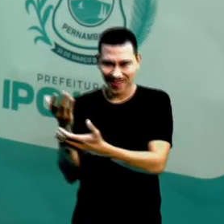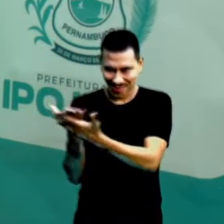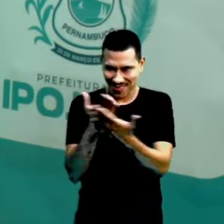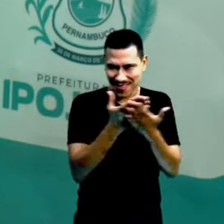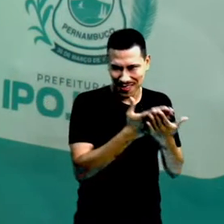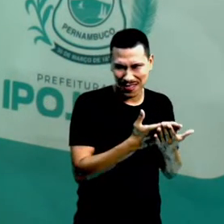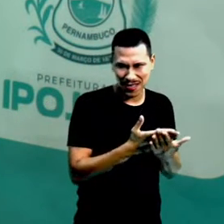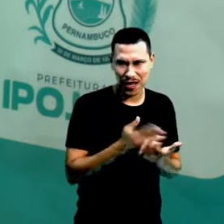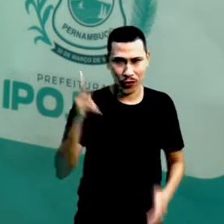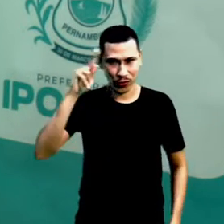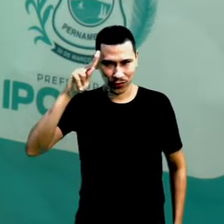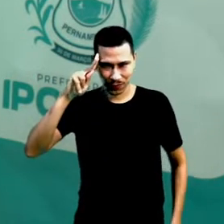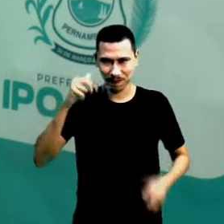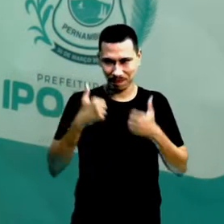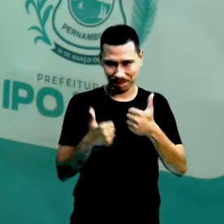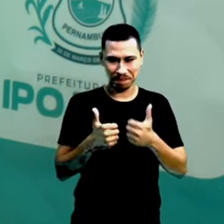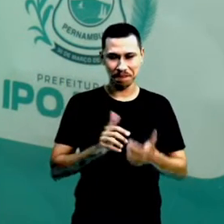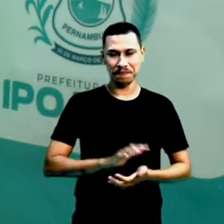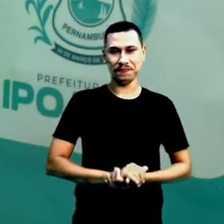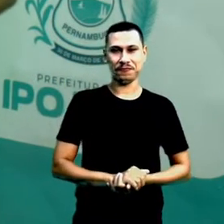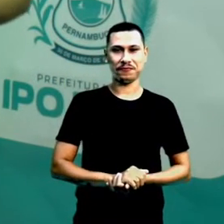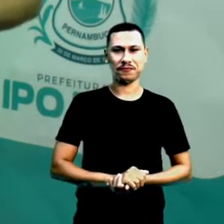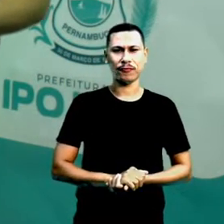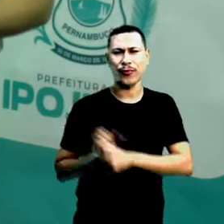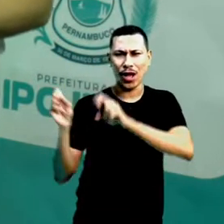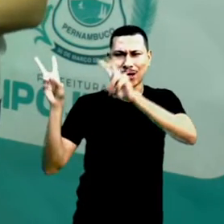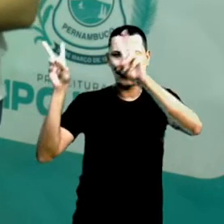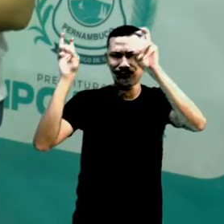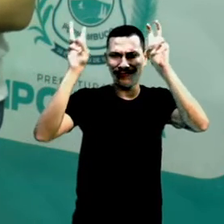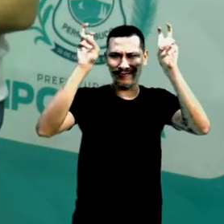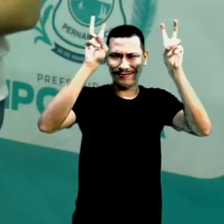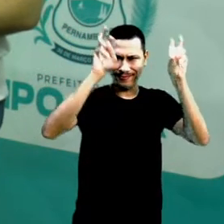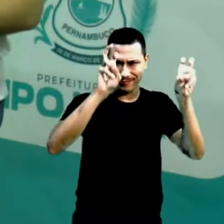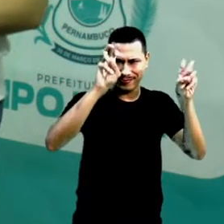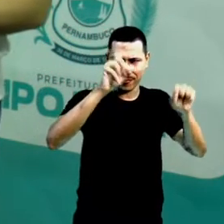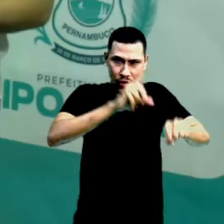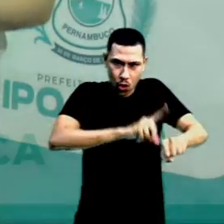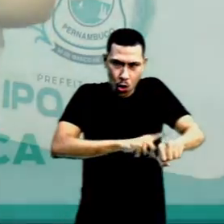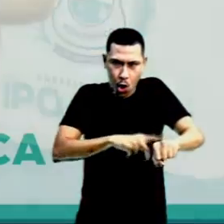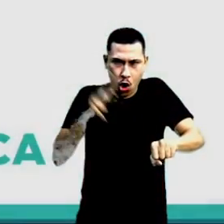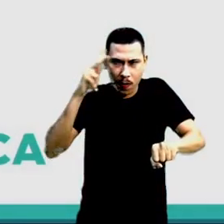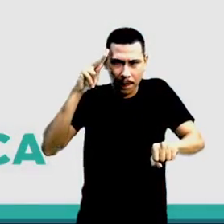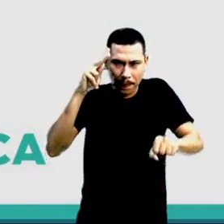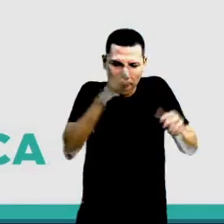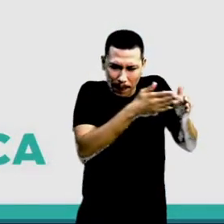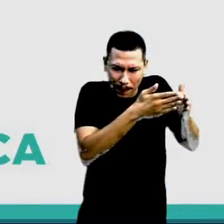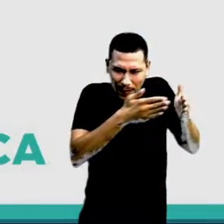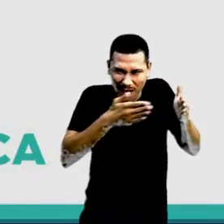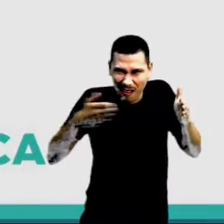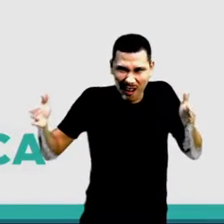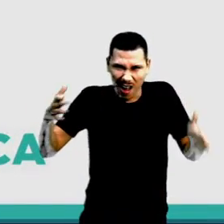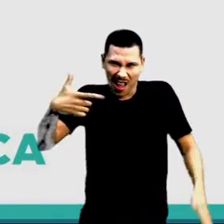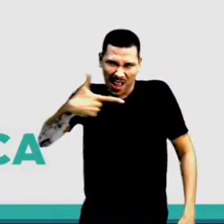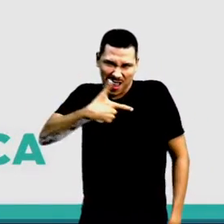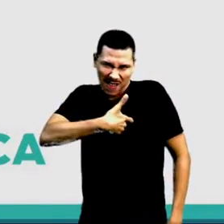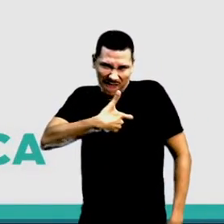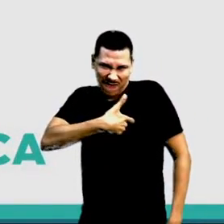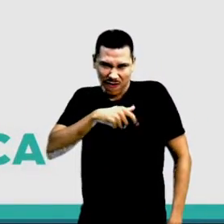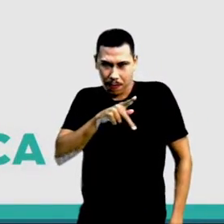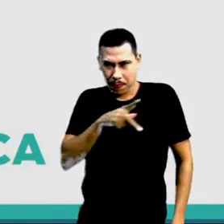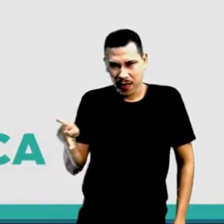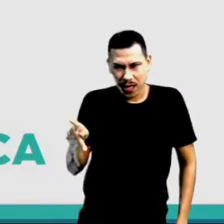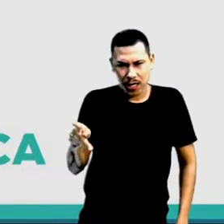as nossas aulas de história. E hoje nós vamos falar sobre a Era Vargas e o trabalhismo,